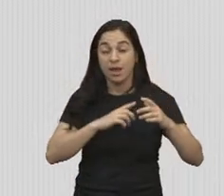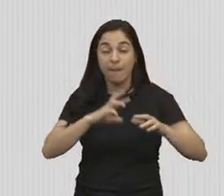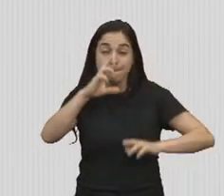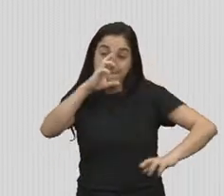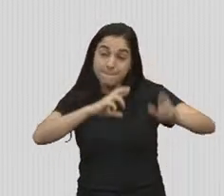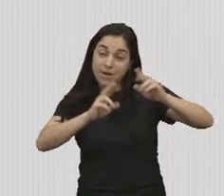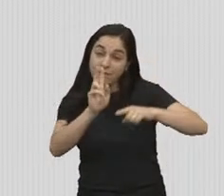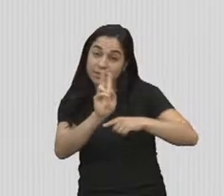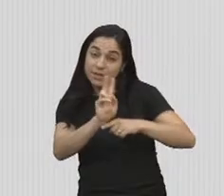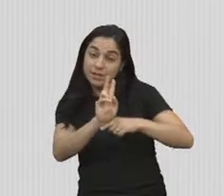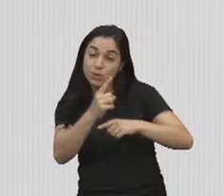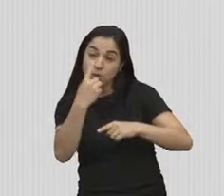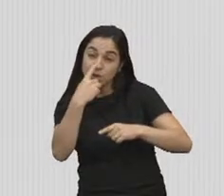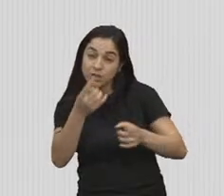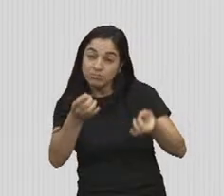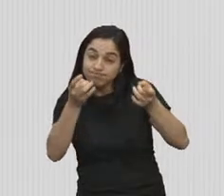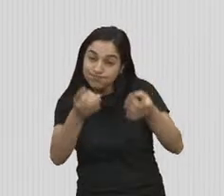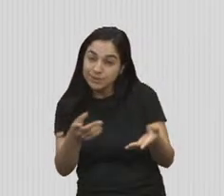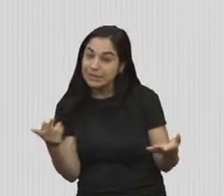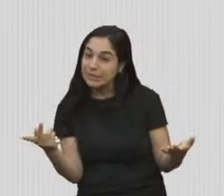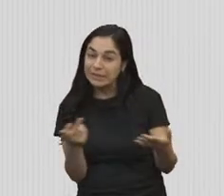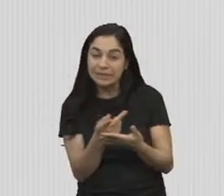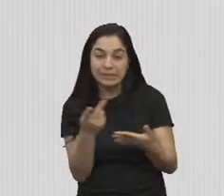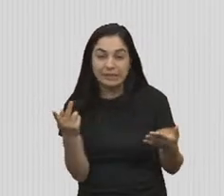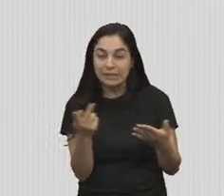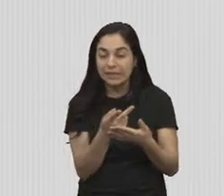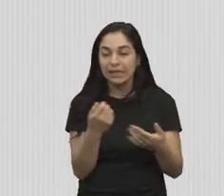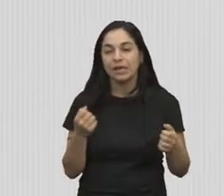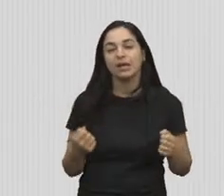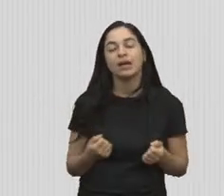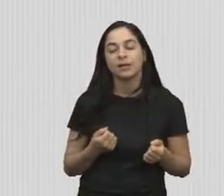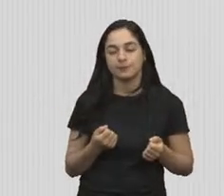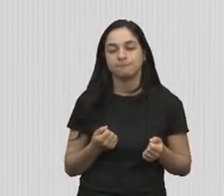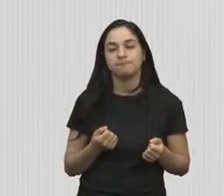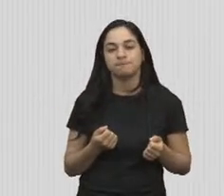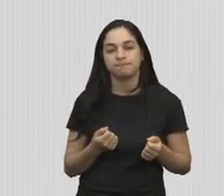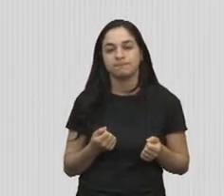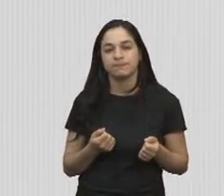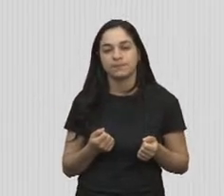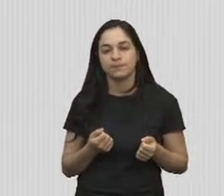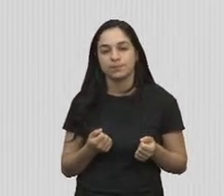dos descartes irregulares dos resíduos de construção civil e algumas outras demandas também.